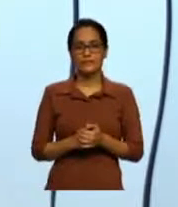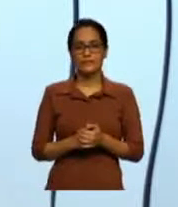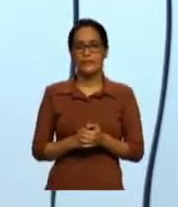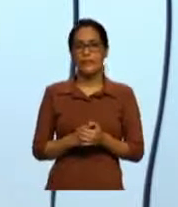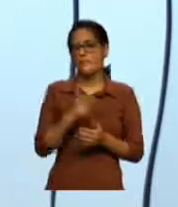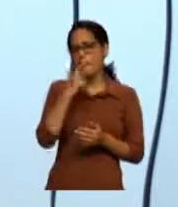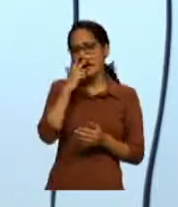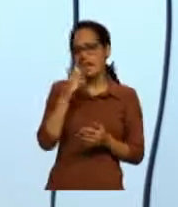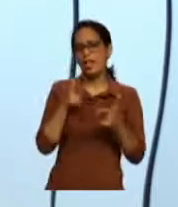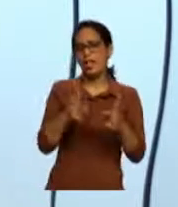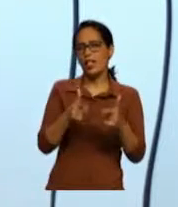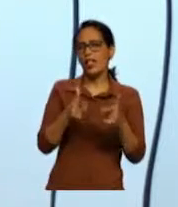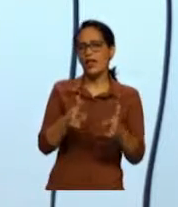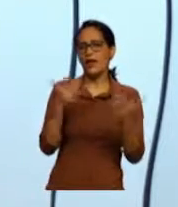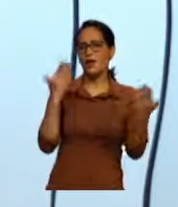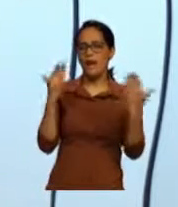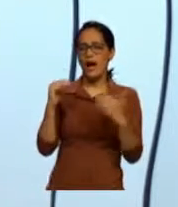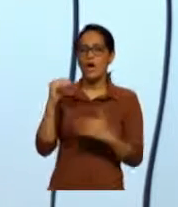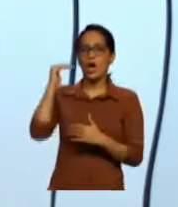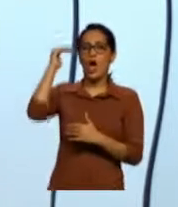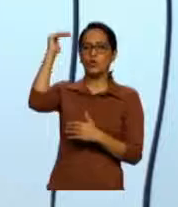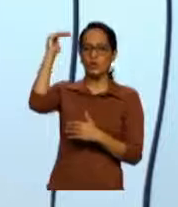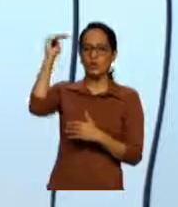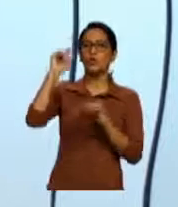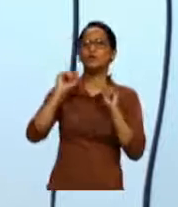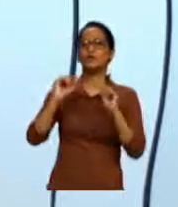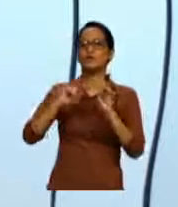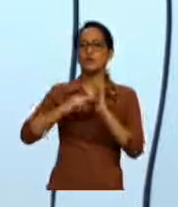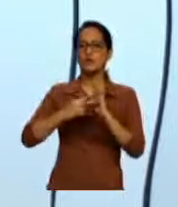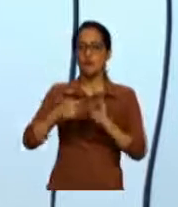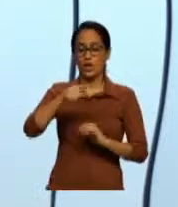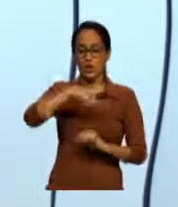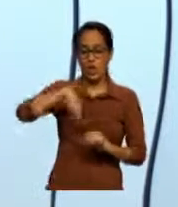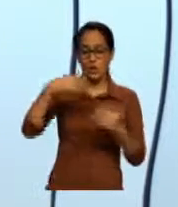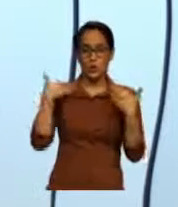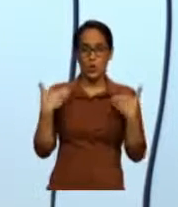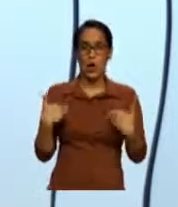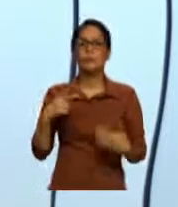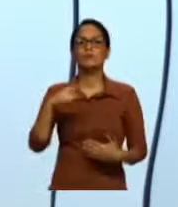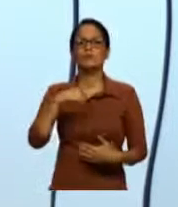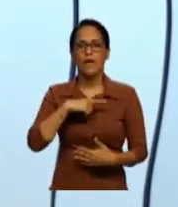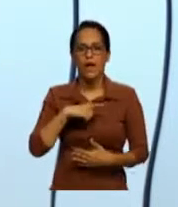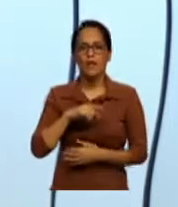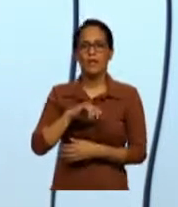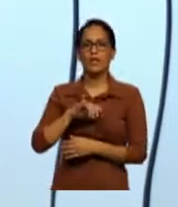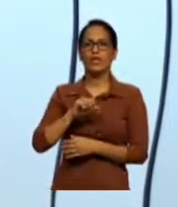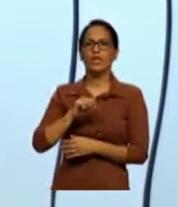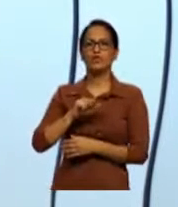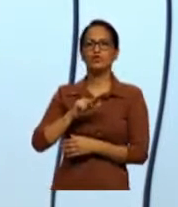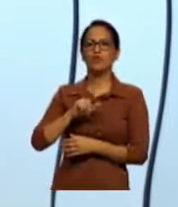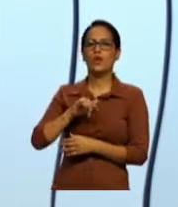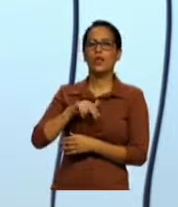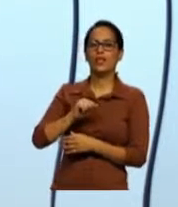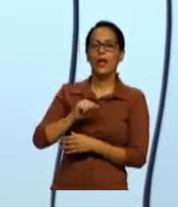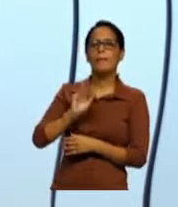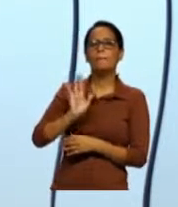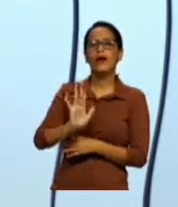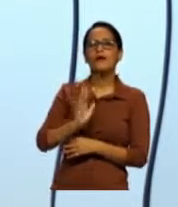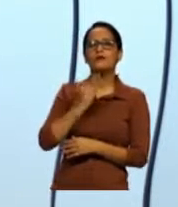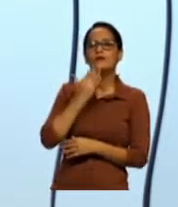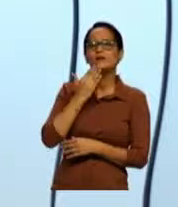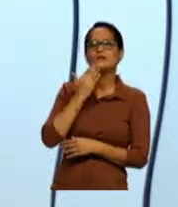adulto, onde o nosso corpo ele vai ter insulina, só que eu vou ter um defeito de